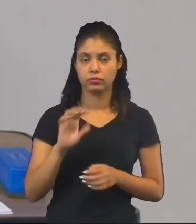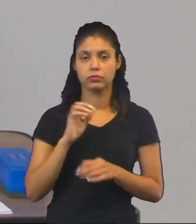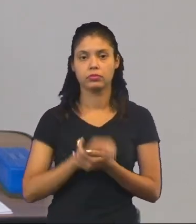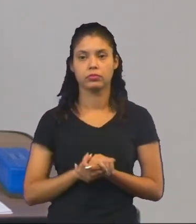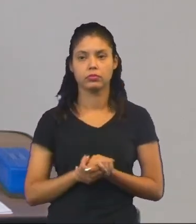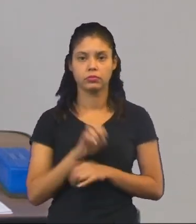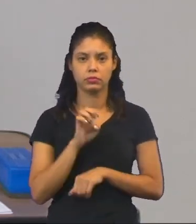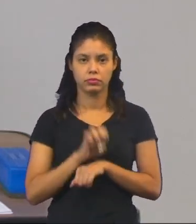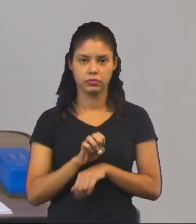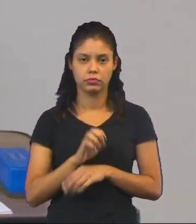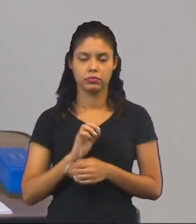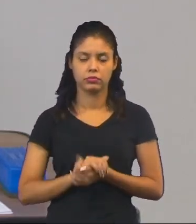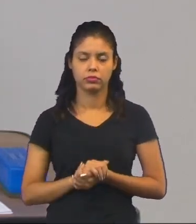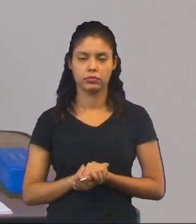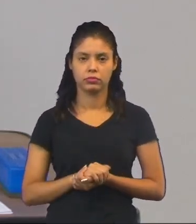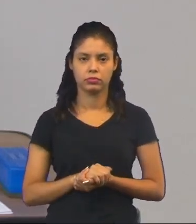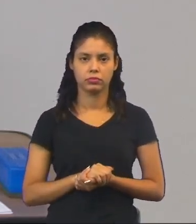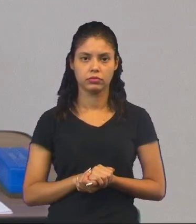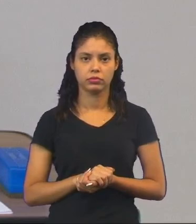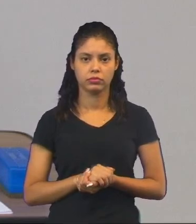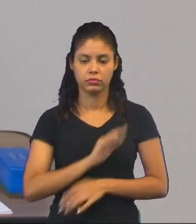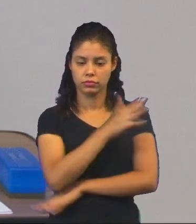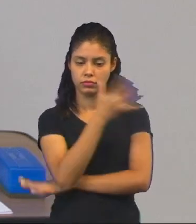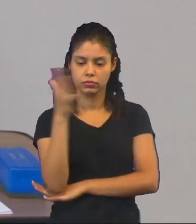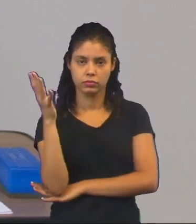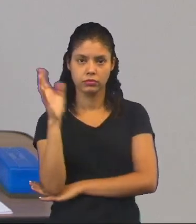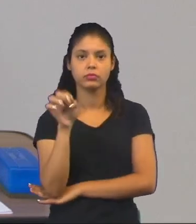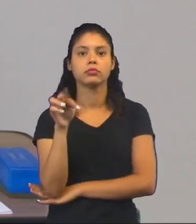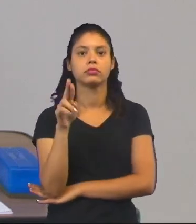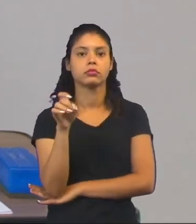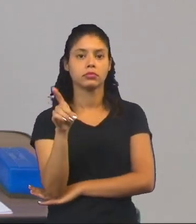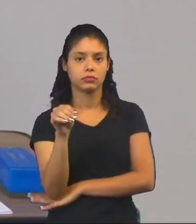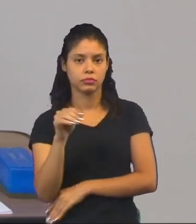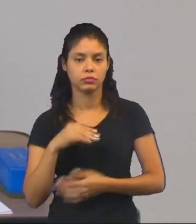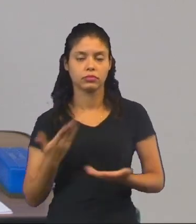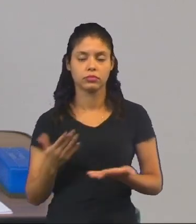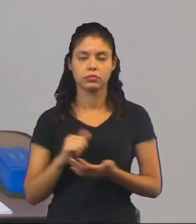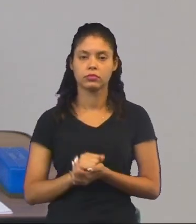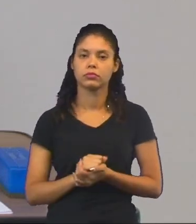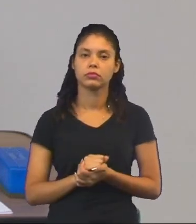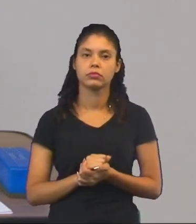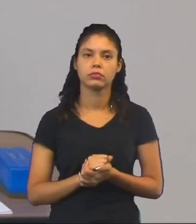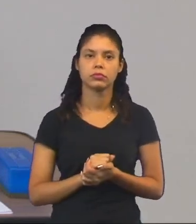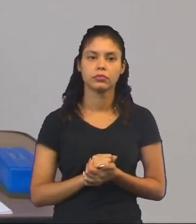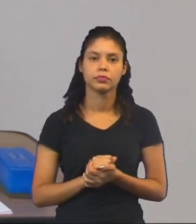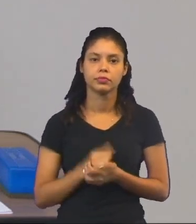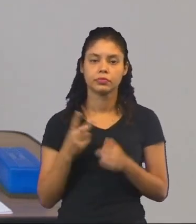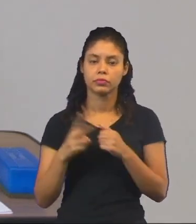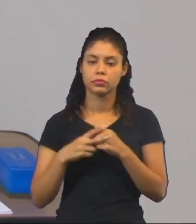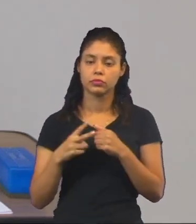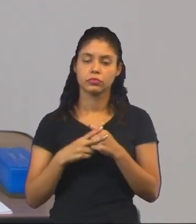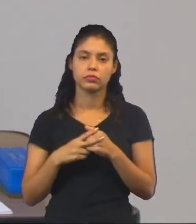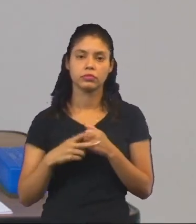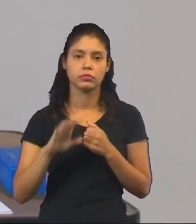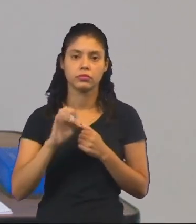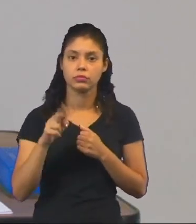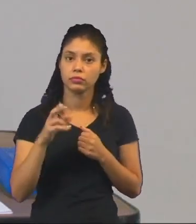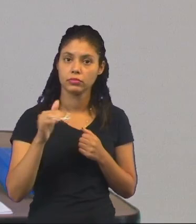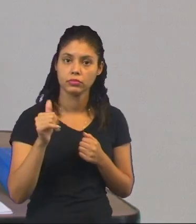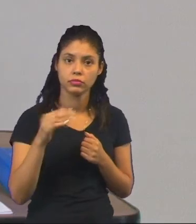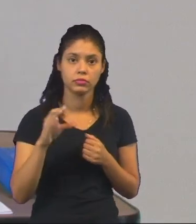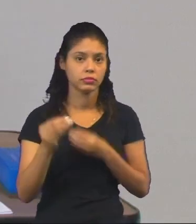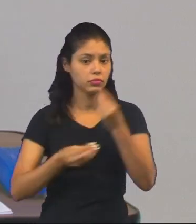né? Fenômeno da natureza, né? Ou estado. Essas são as classificações de um verbo. E verbo de enunciação, ele